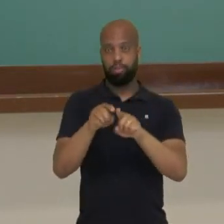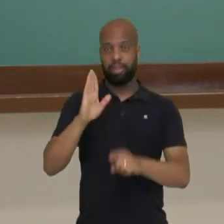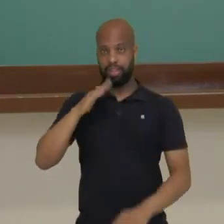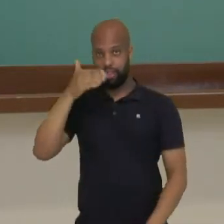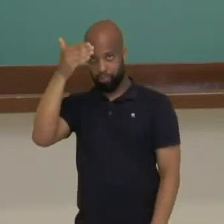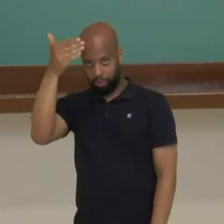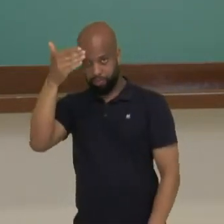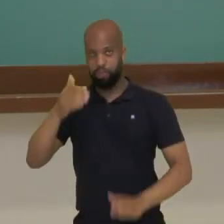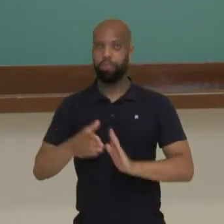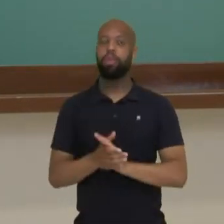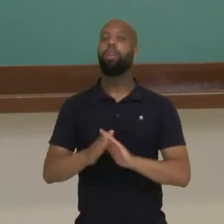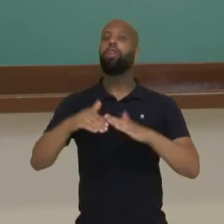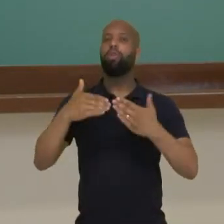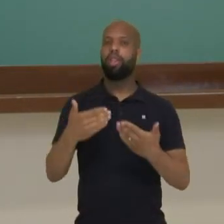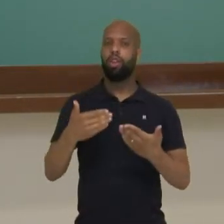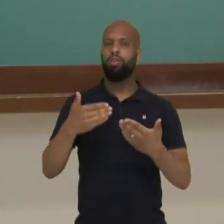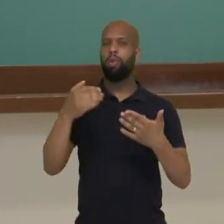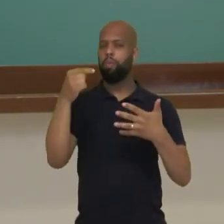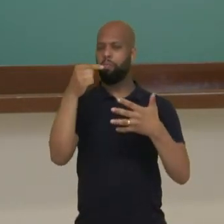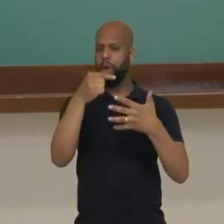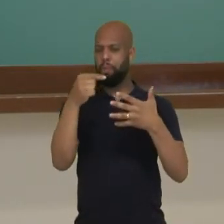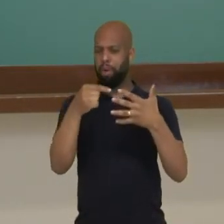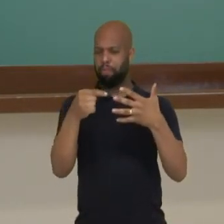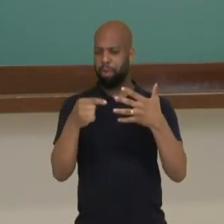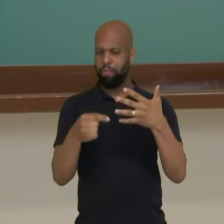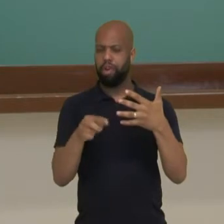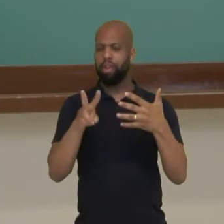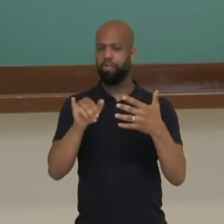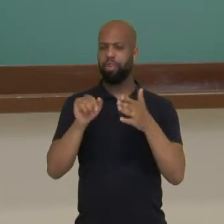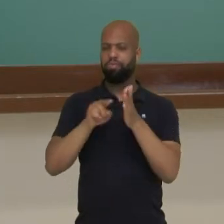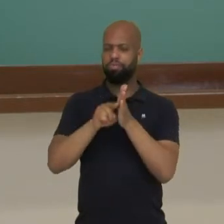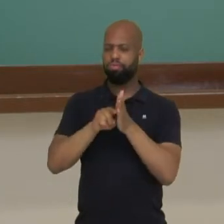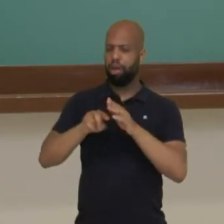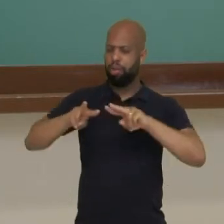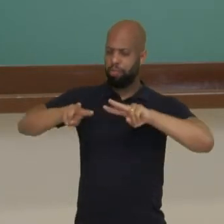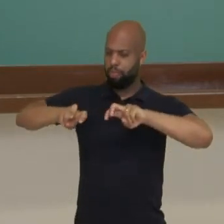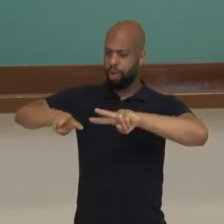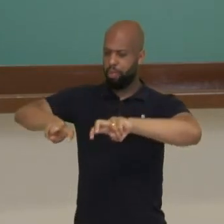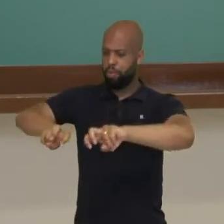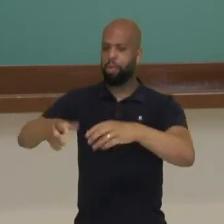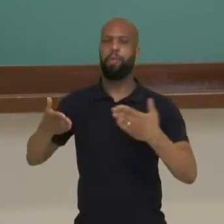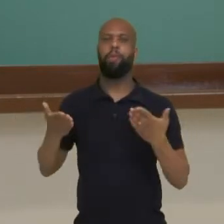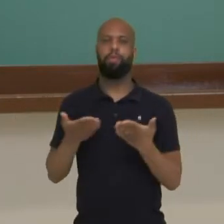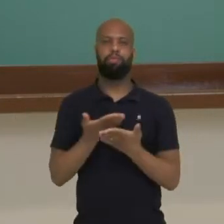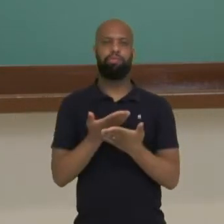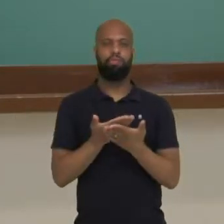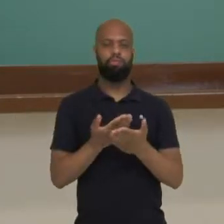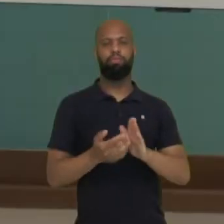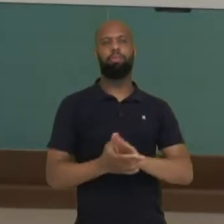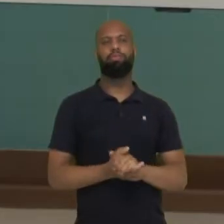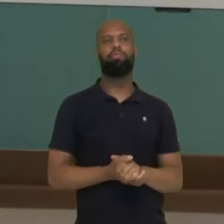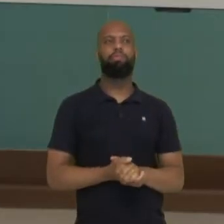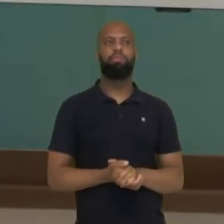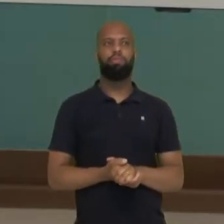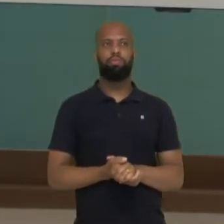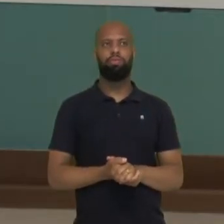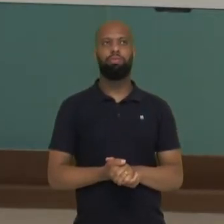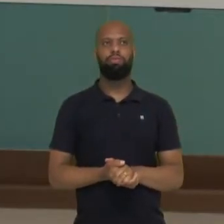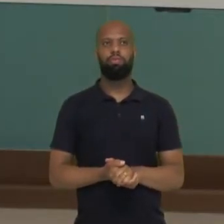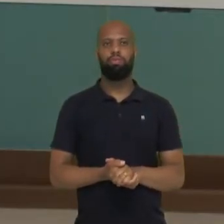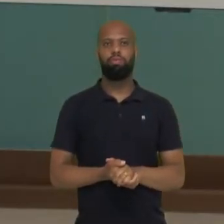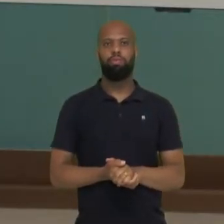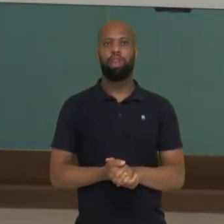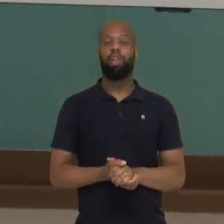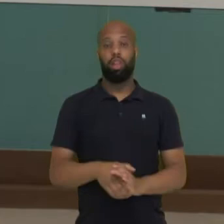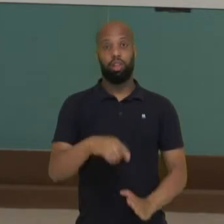essa e outras questões é que nós vamos investigar na nossa aula de hoje. Então, assim